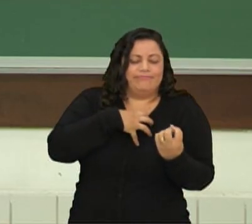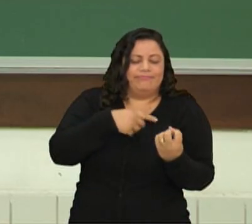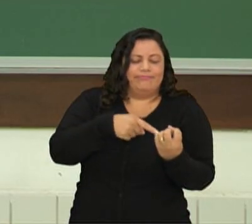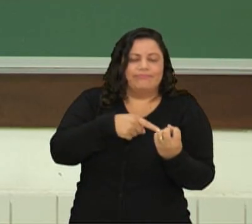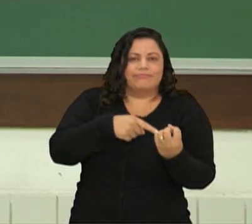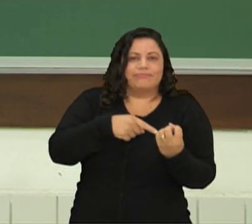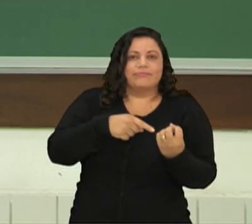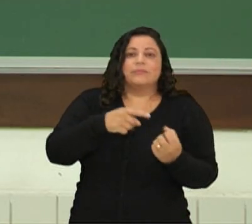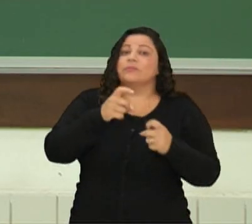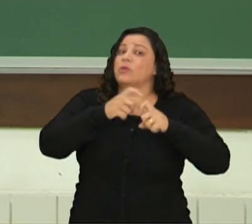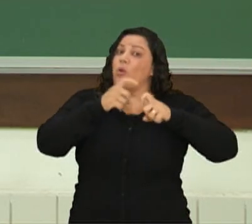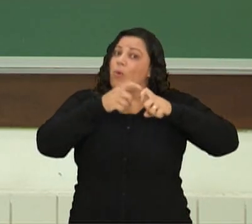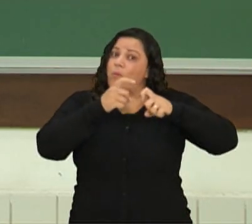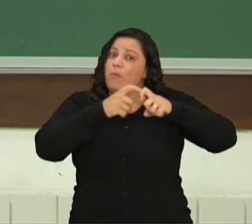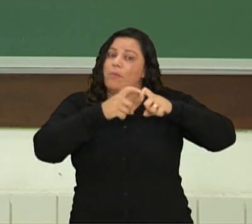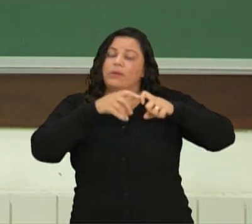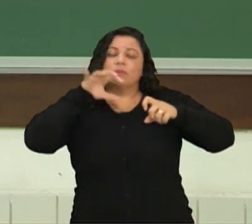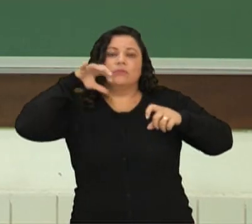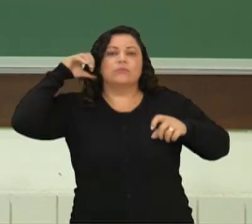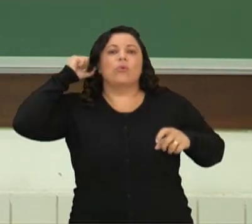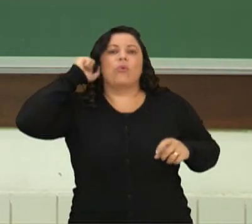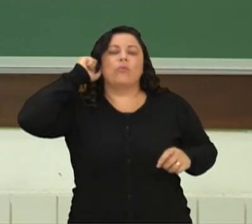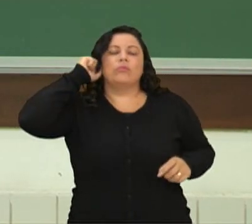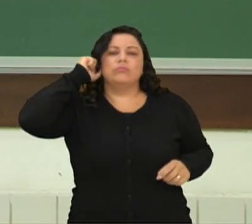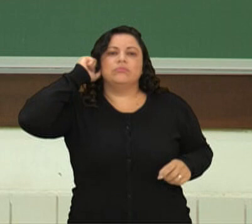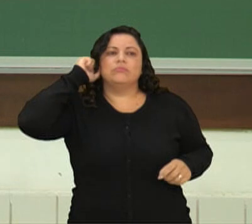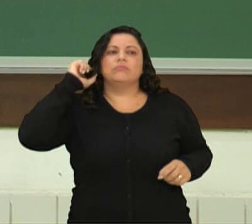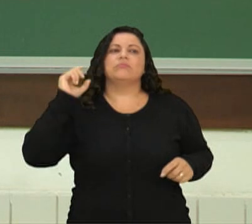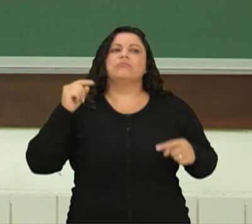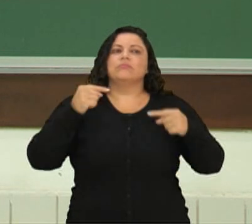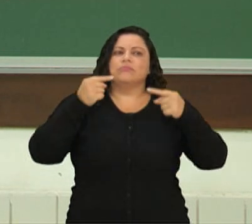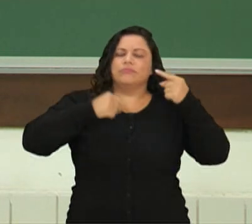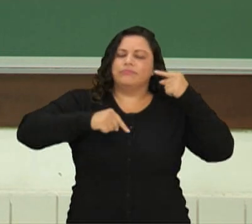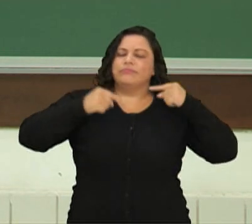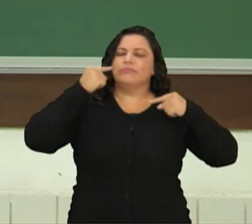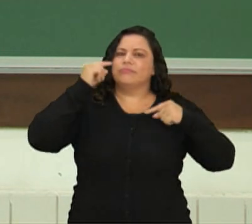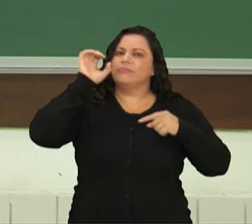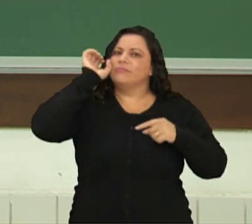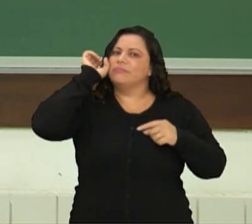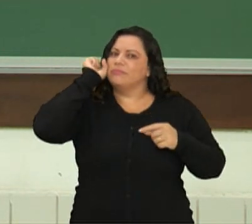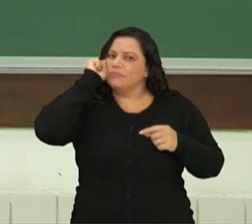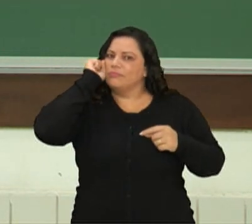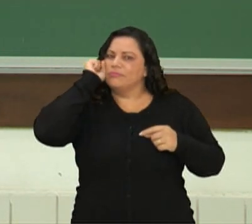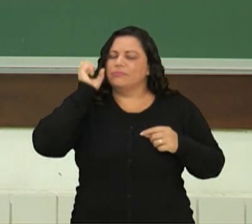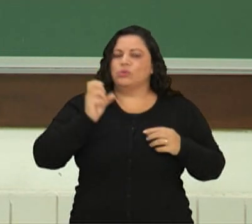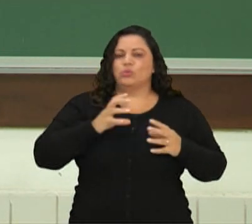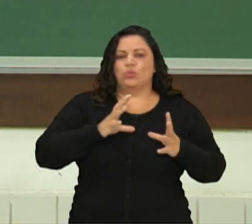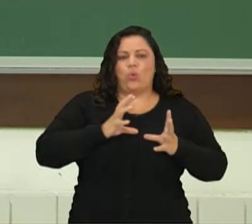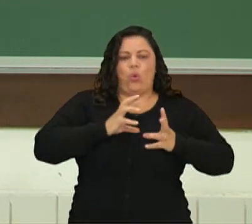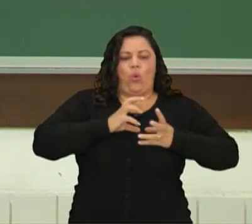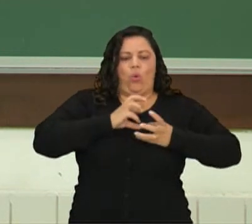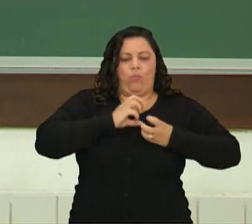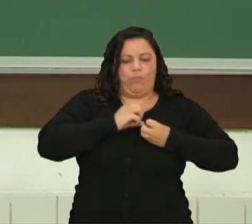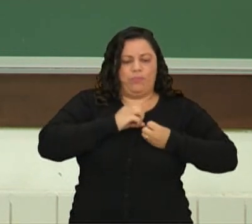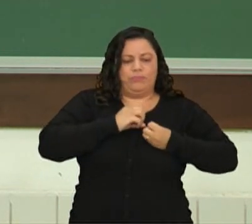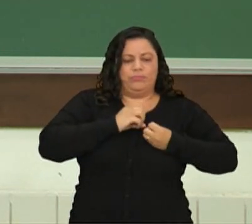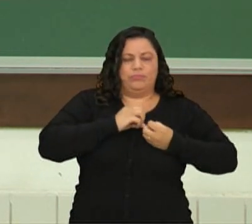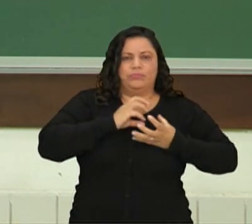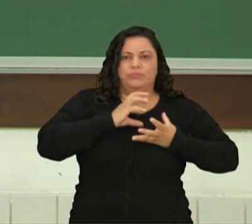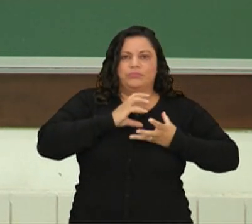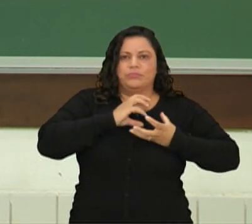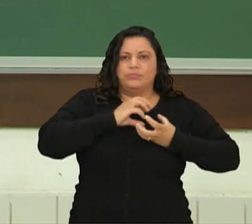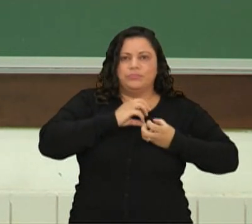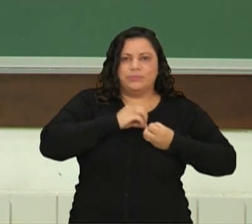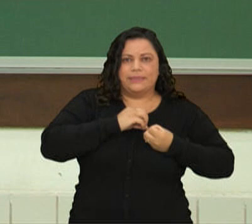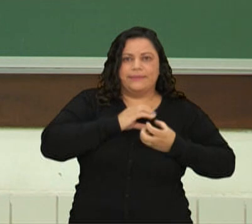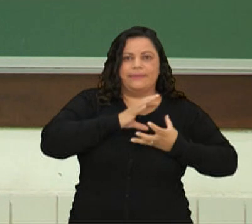médico escuta lá, ele ouve o som do coração, ele na verdade está ouvindo o som do fechamento das válvulas,